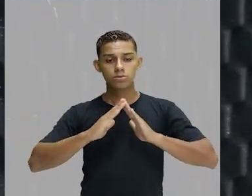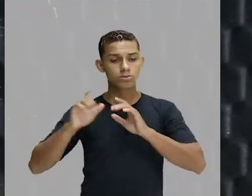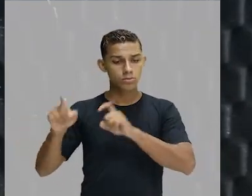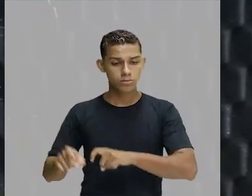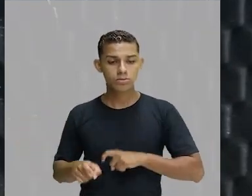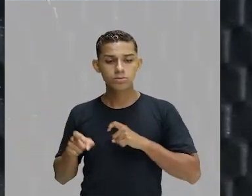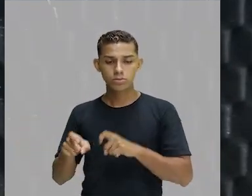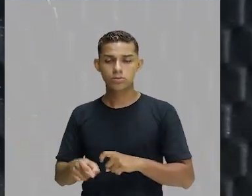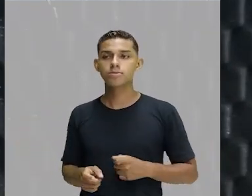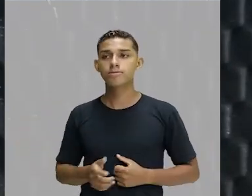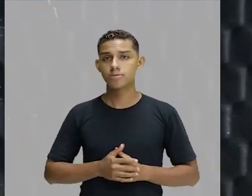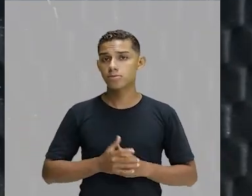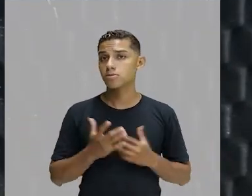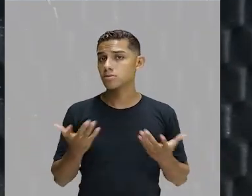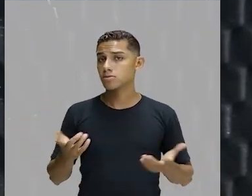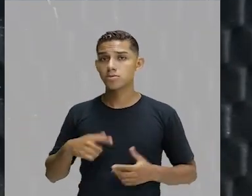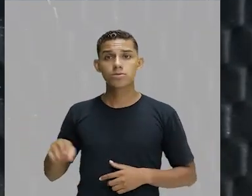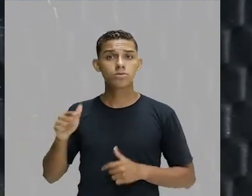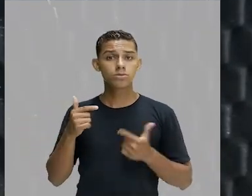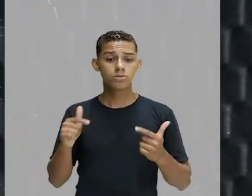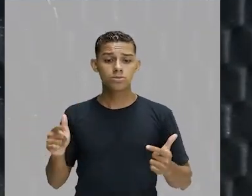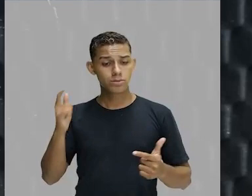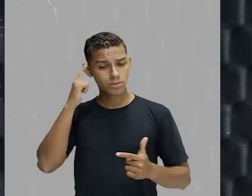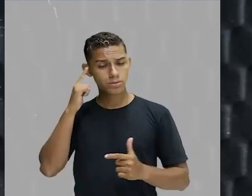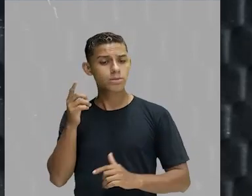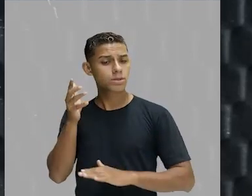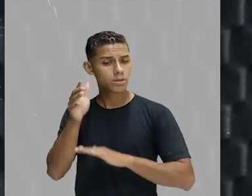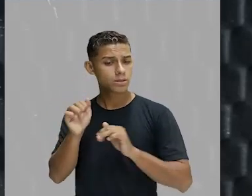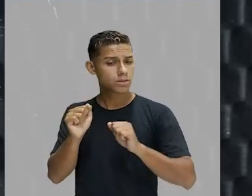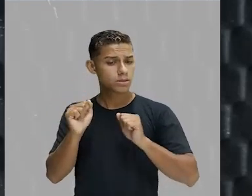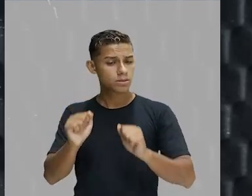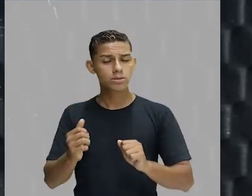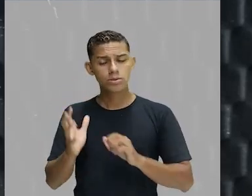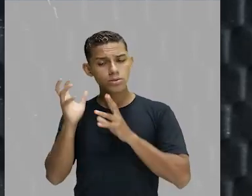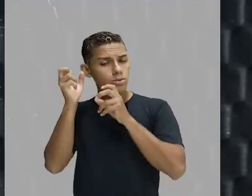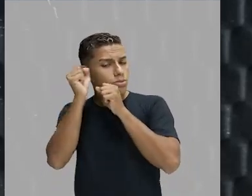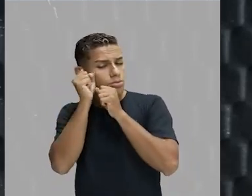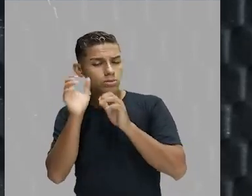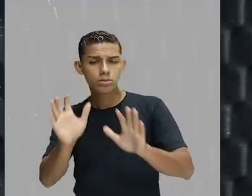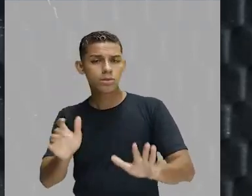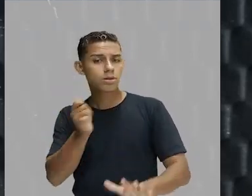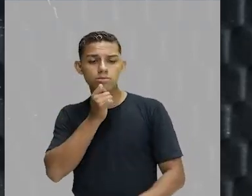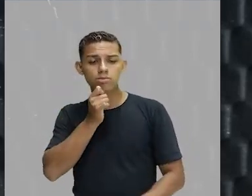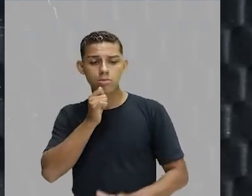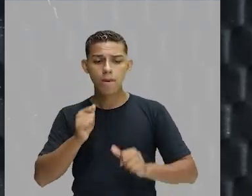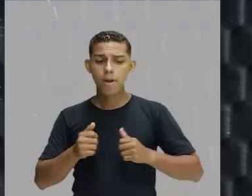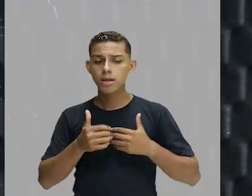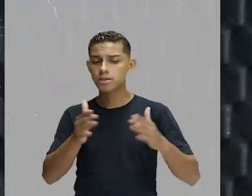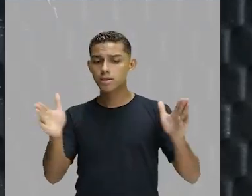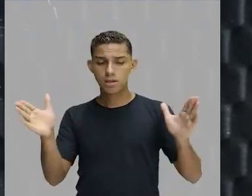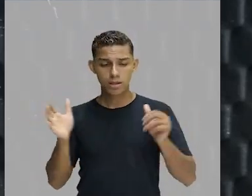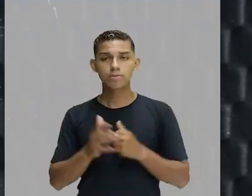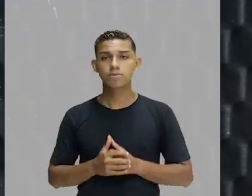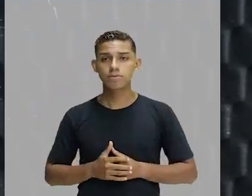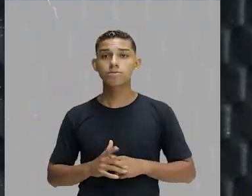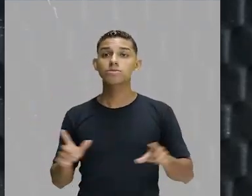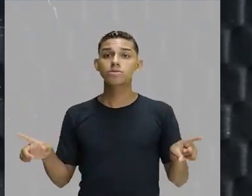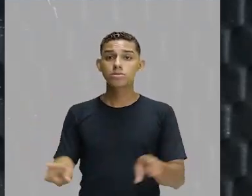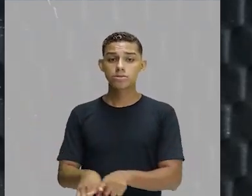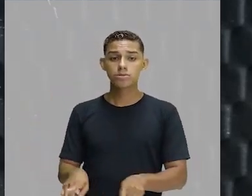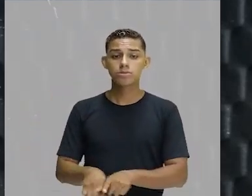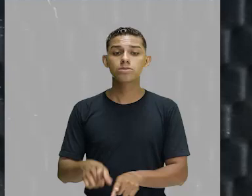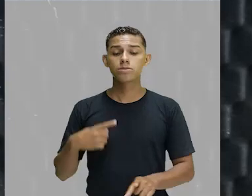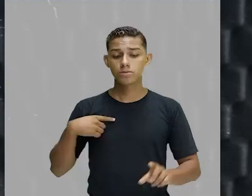rural. Não tem a questão da hospedagem ainda, mas são passeios abertos. Temos também na